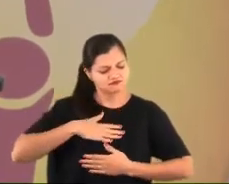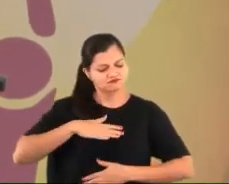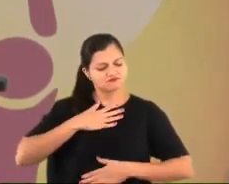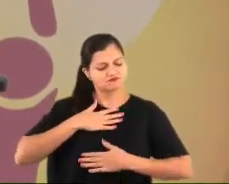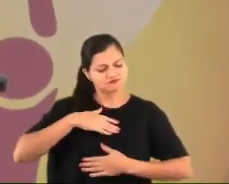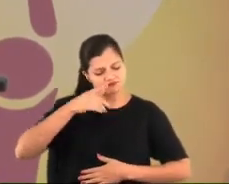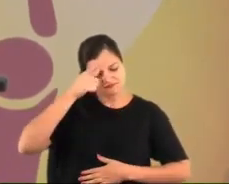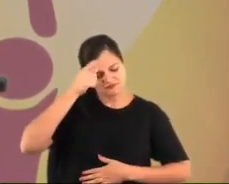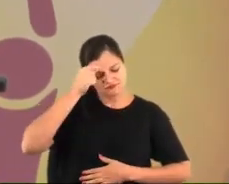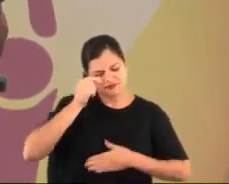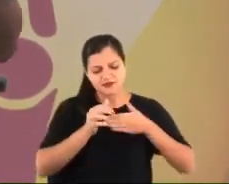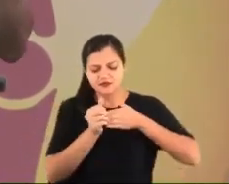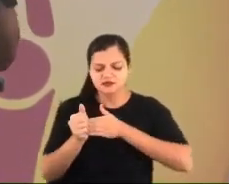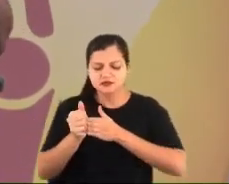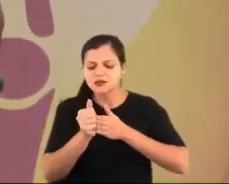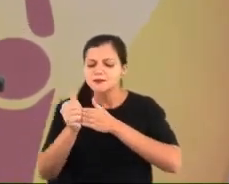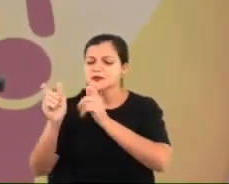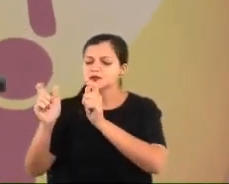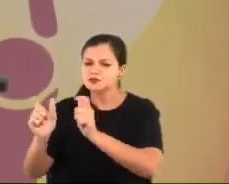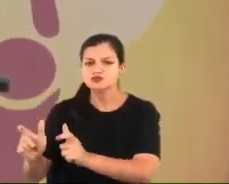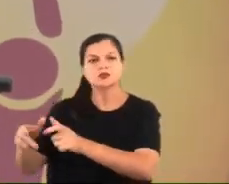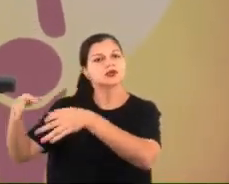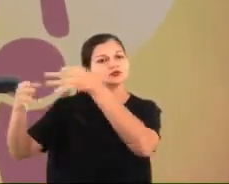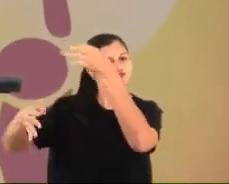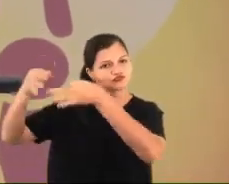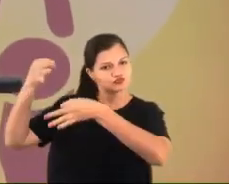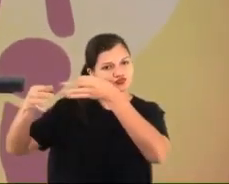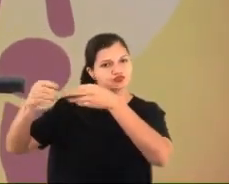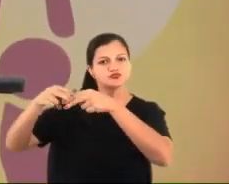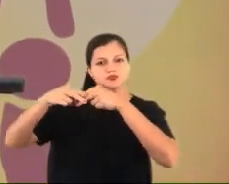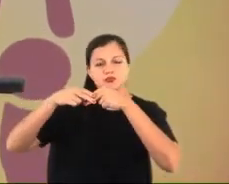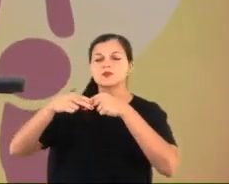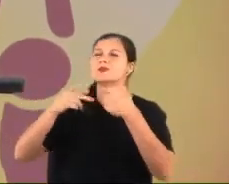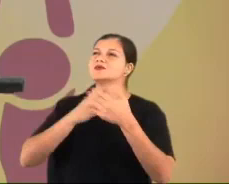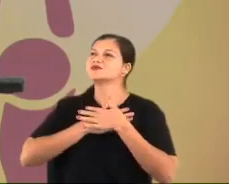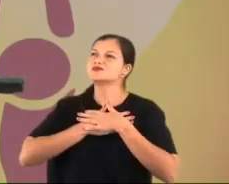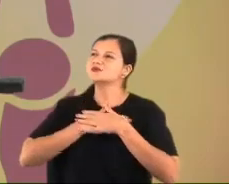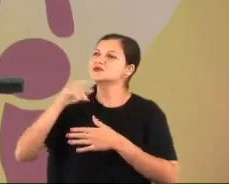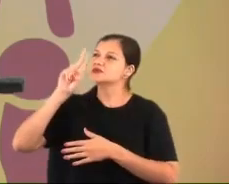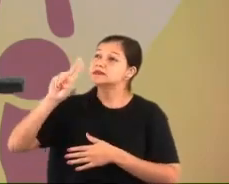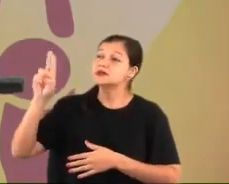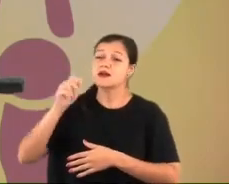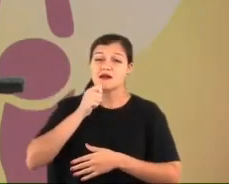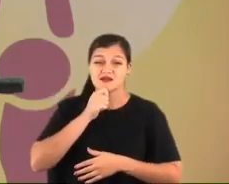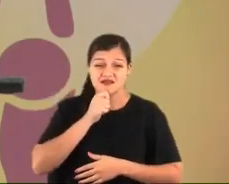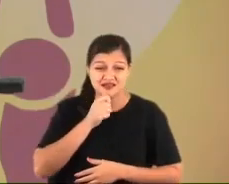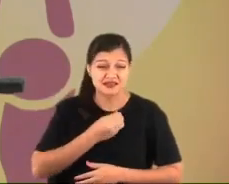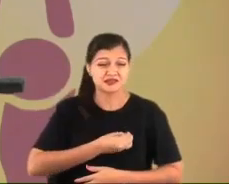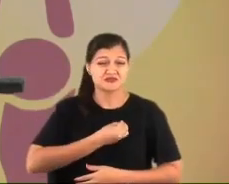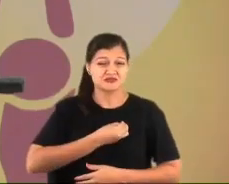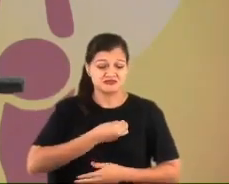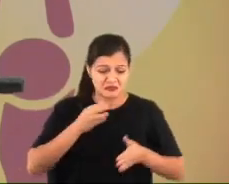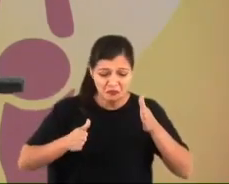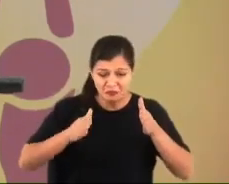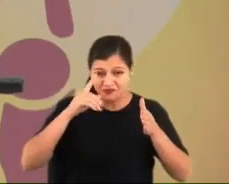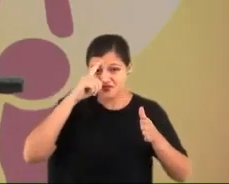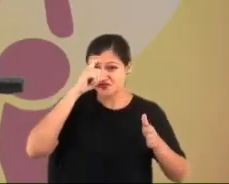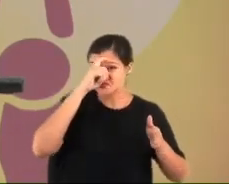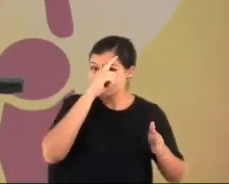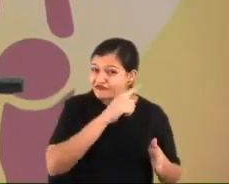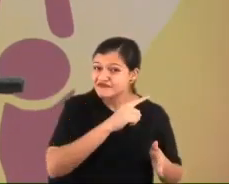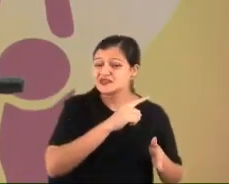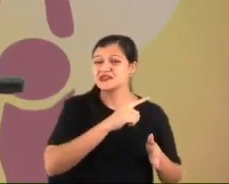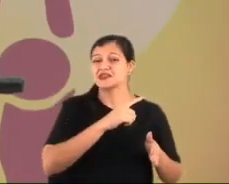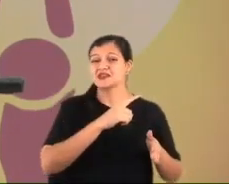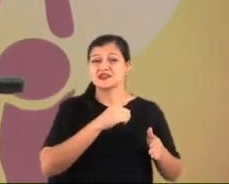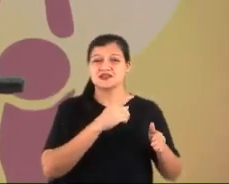veredas da justiça, por amor do seu nome. Ainda que eu ande no vale da sombra da morte, mal